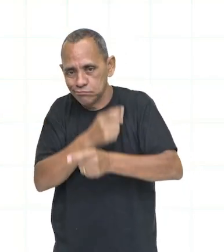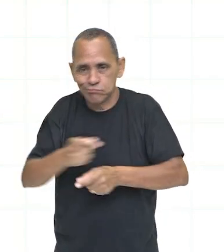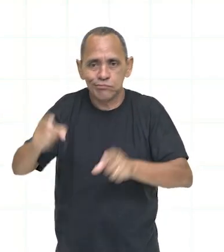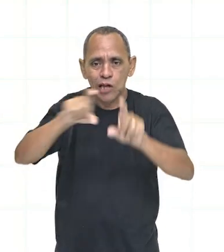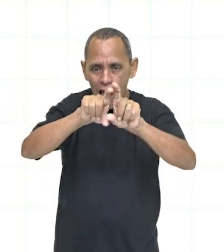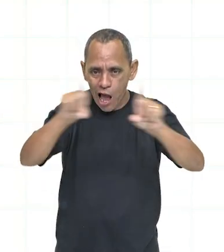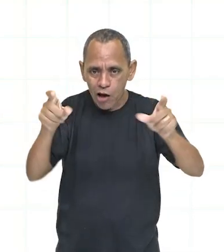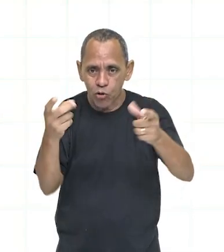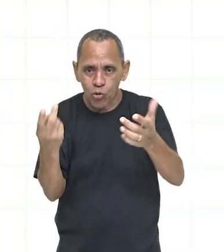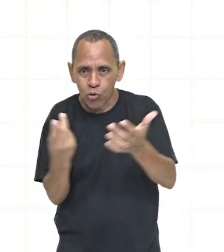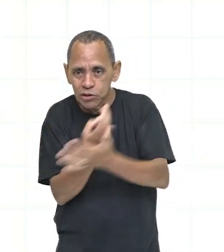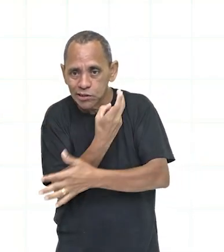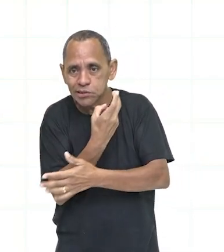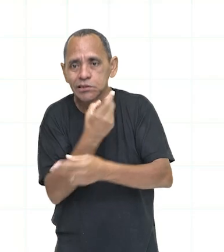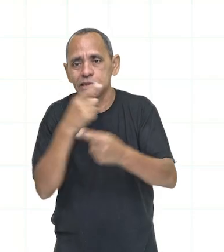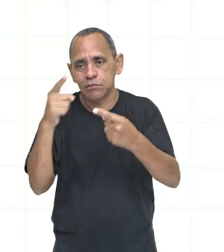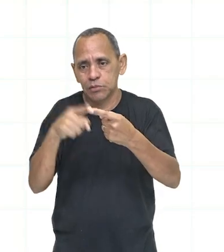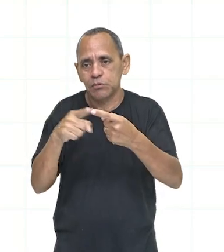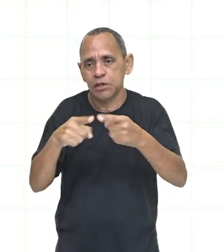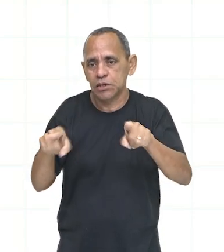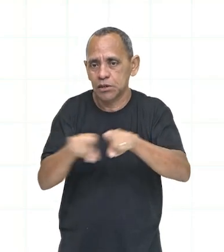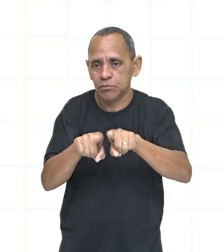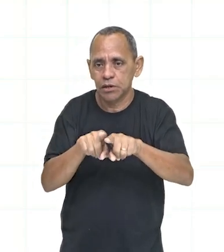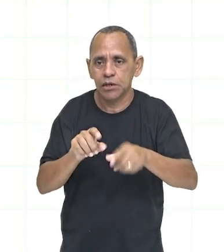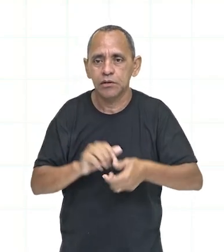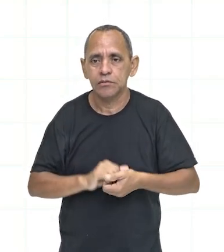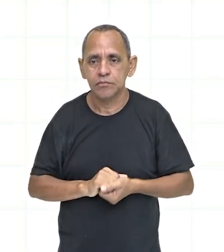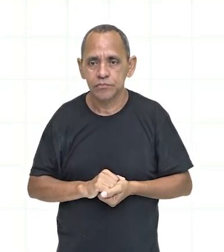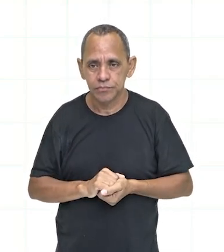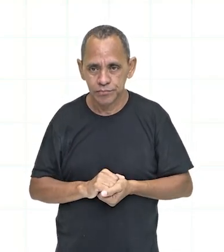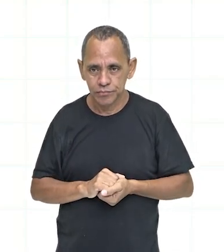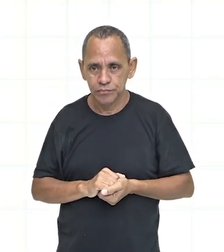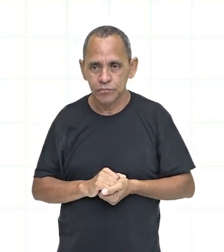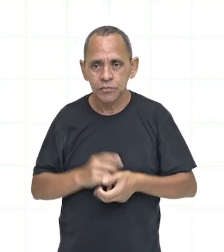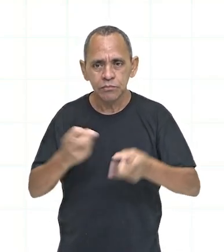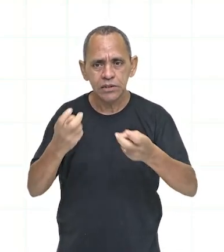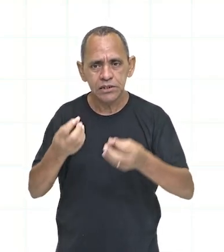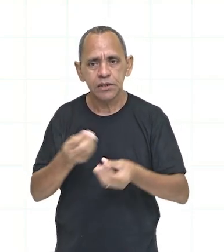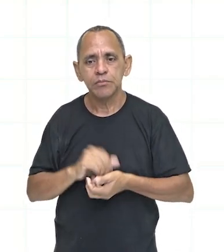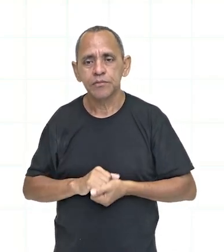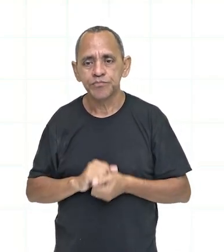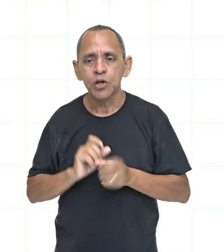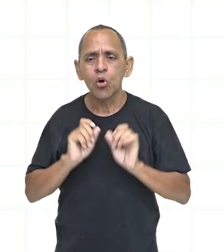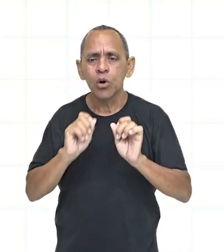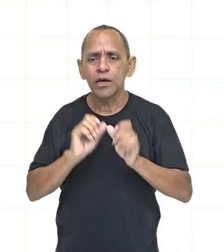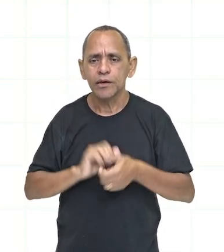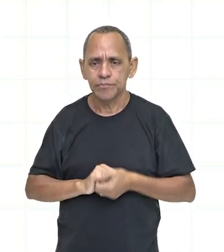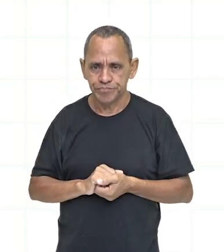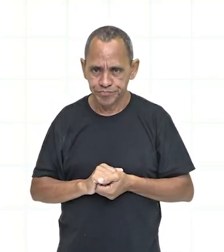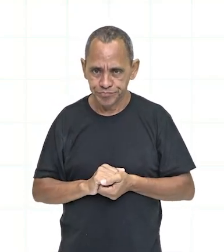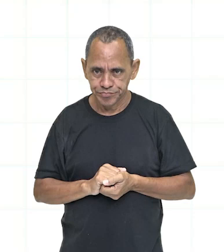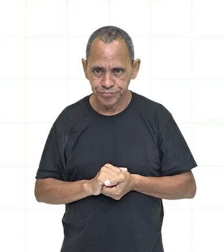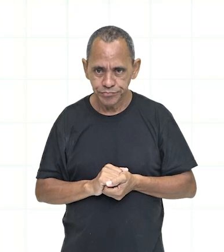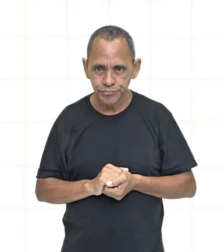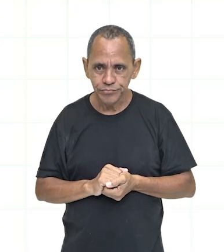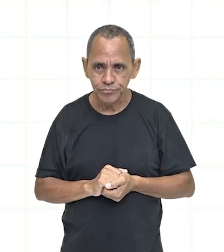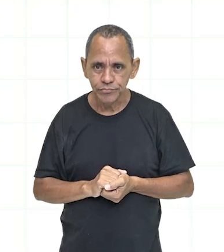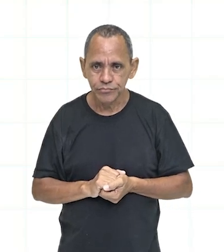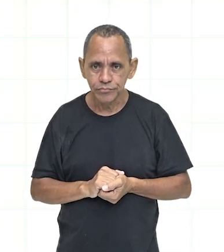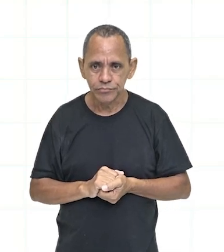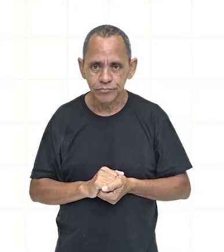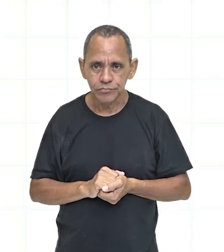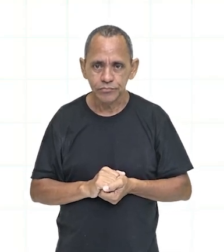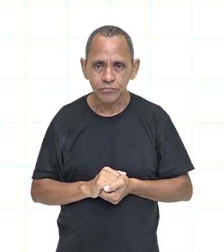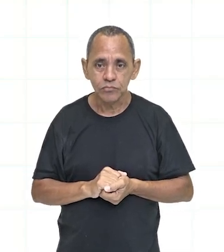Então, eu tenho we've been looking forward to this for weeks. We've been